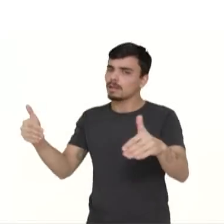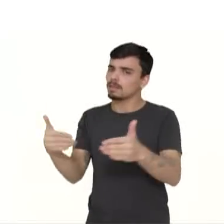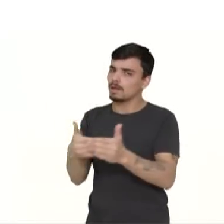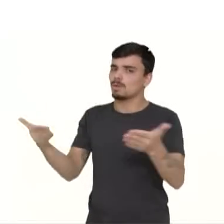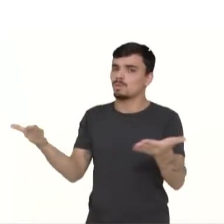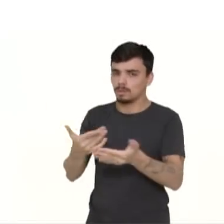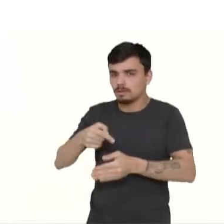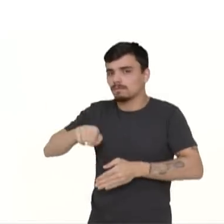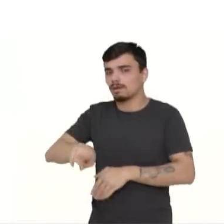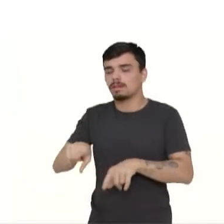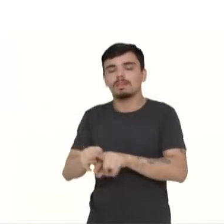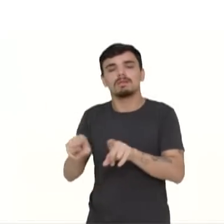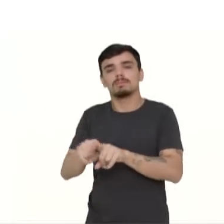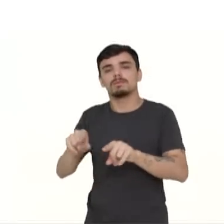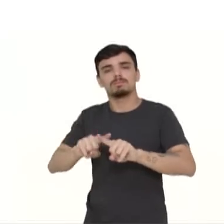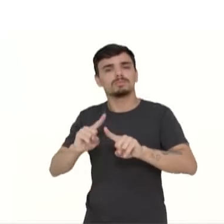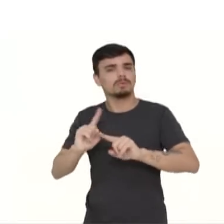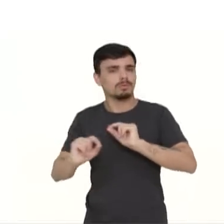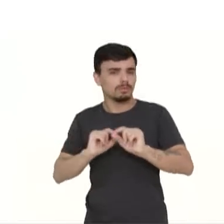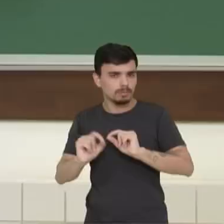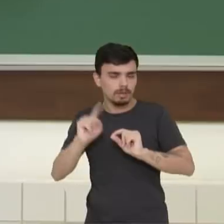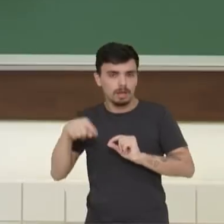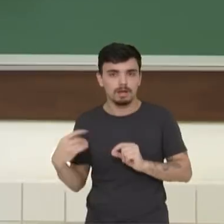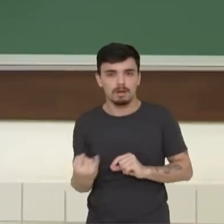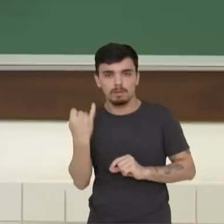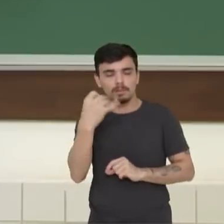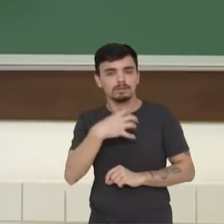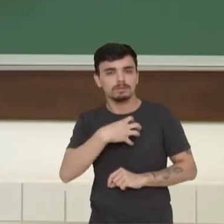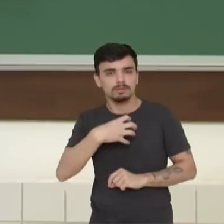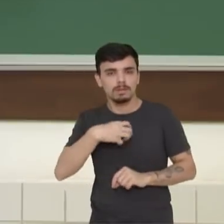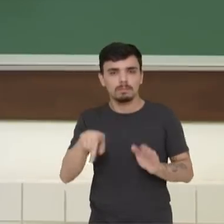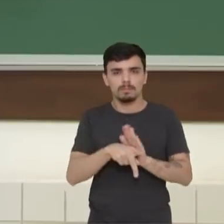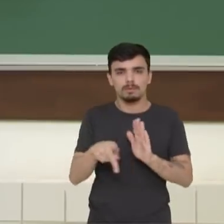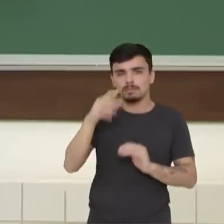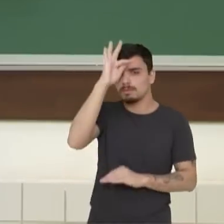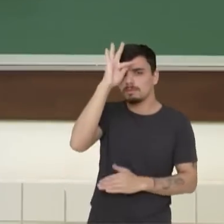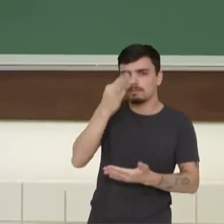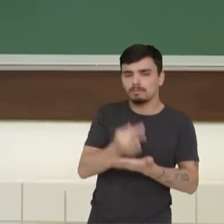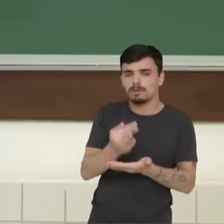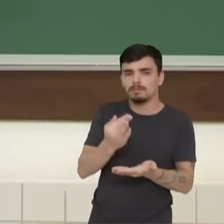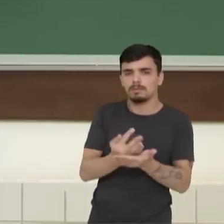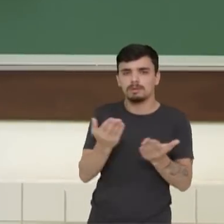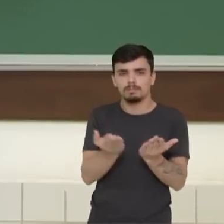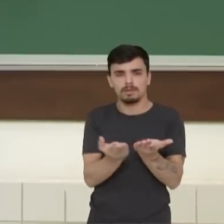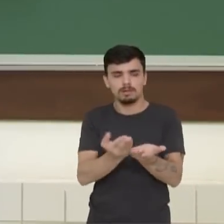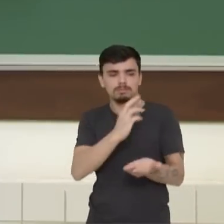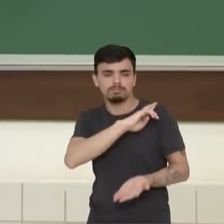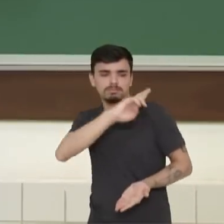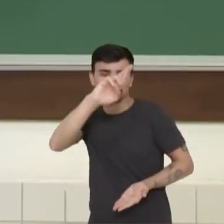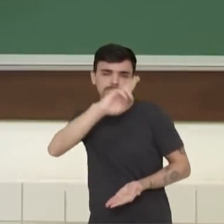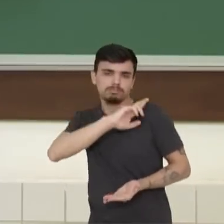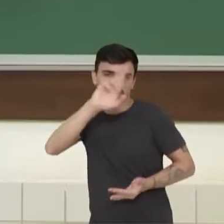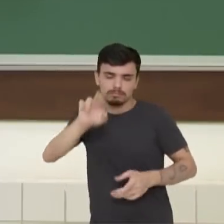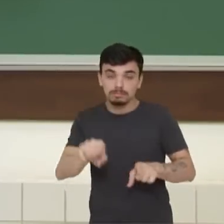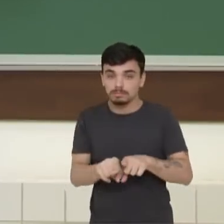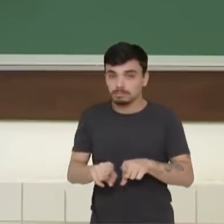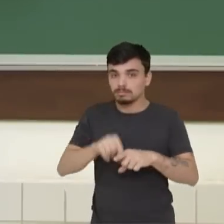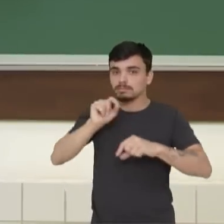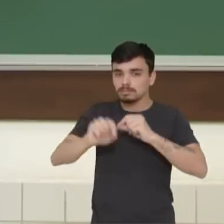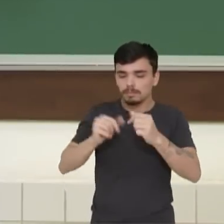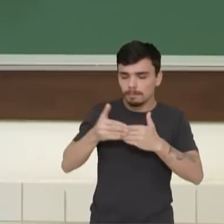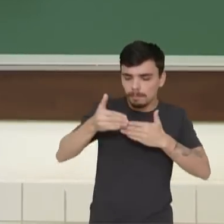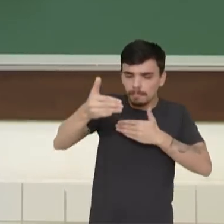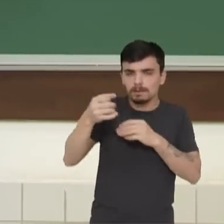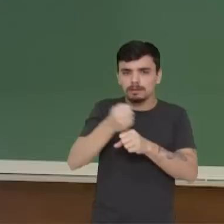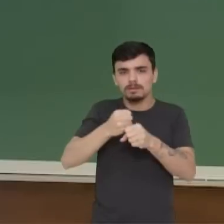vão, e porque era importante para eles num sentido de fé, de cristandade, de religiosidade. E a